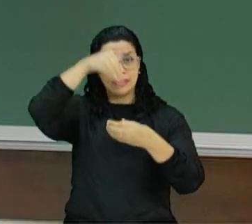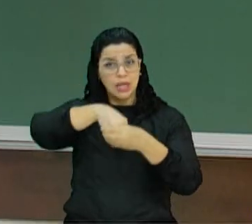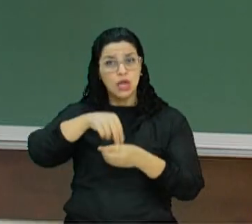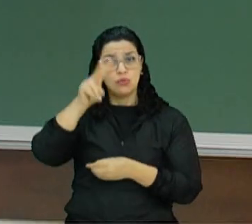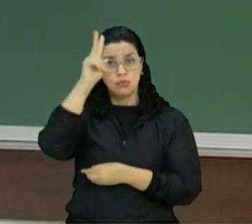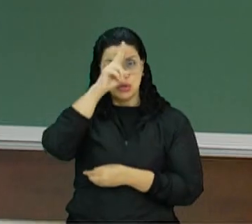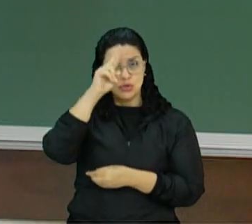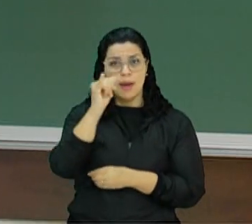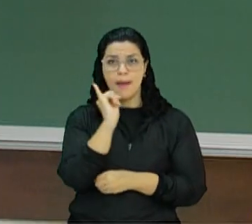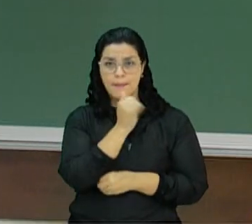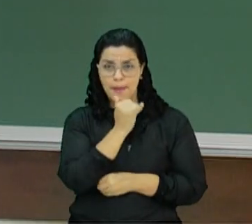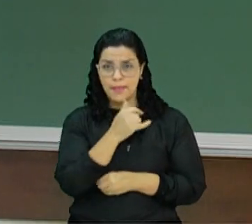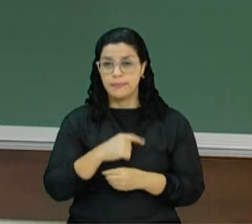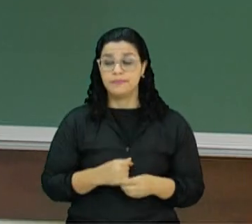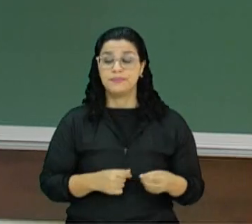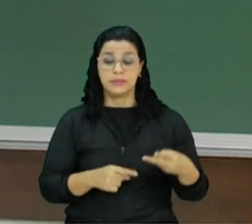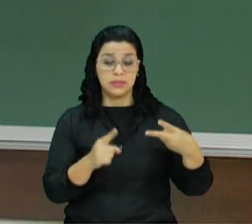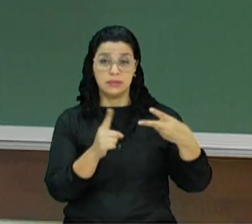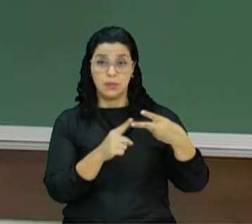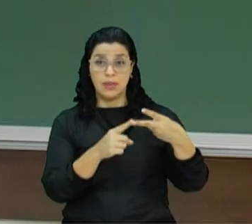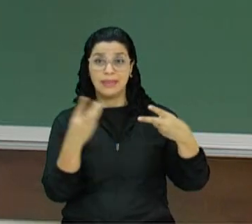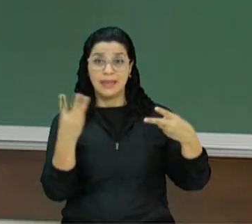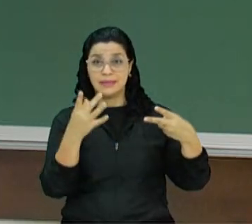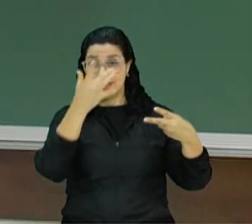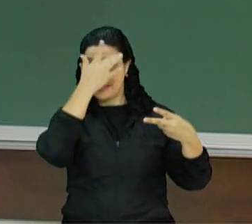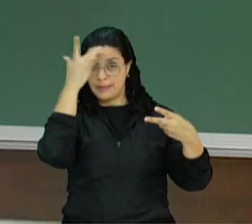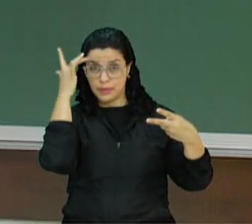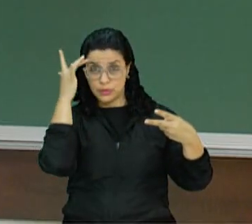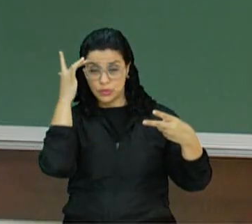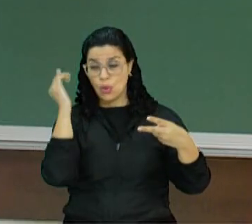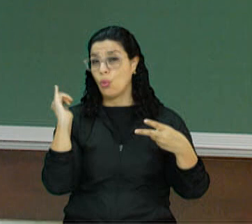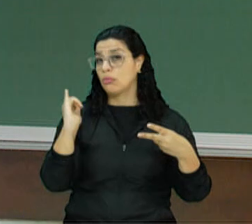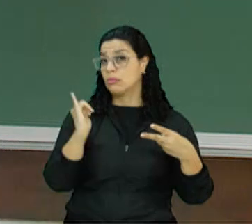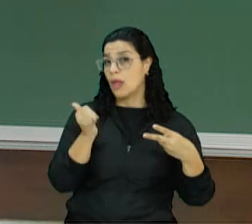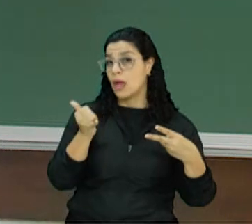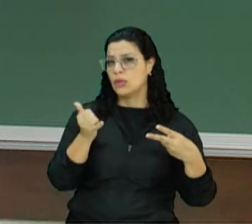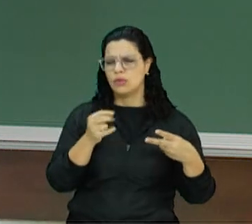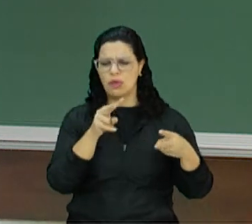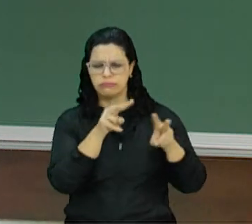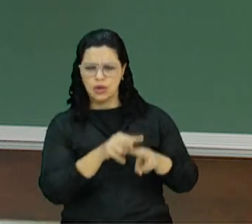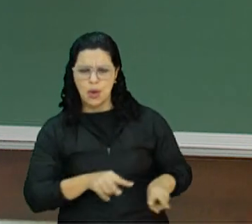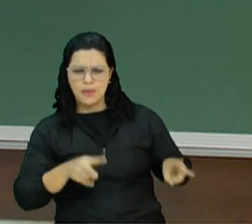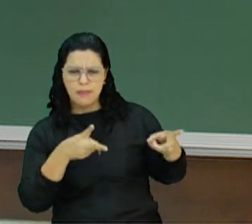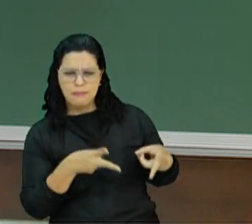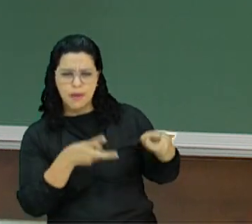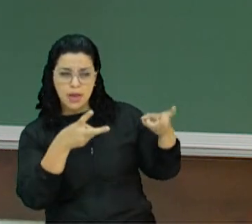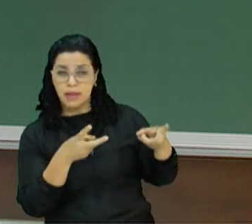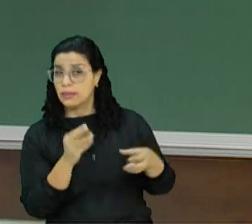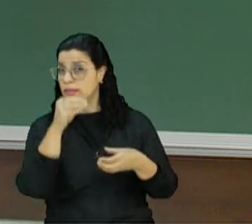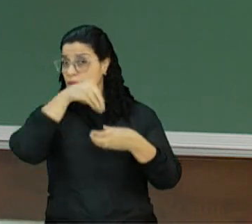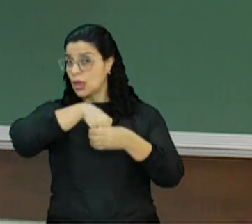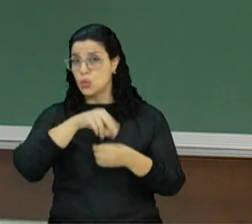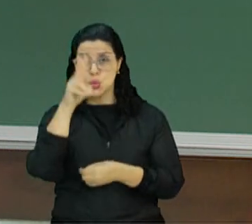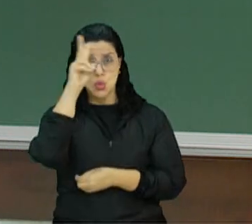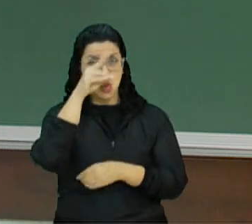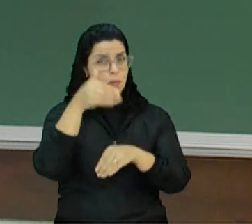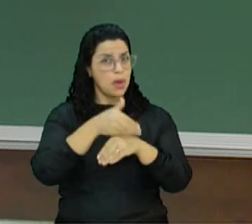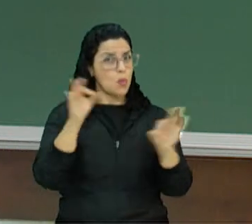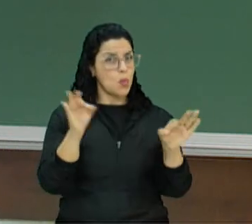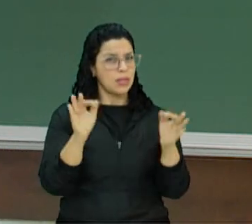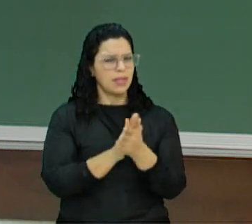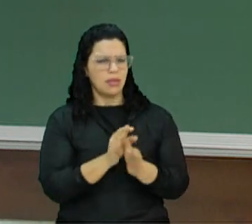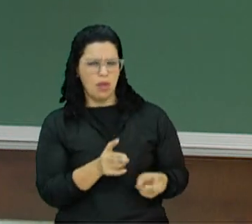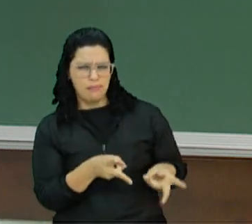narra sua própria história. Em terceira pessoa, o narrador observador é aquele que vê a história